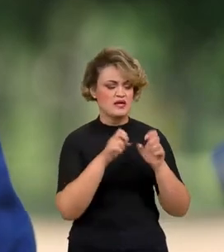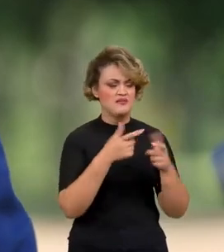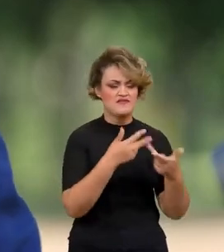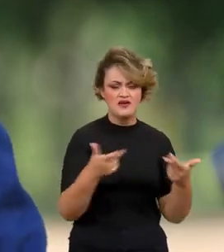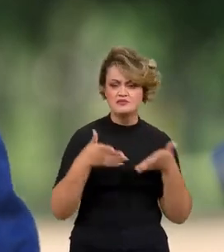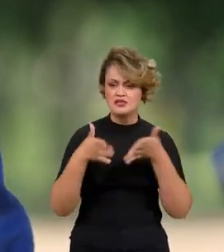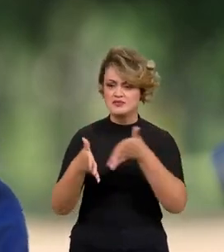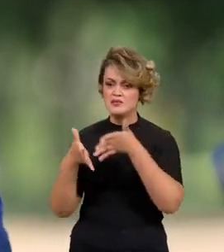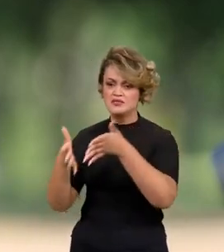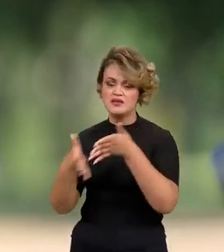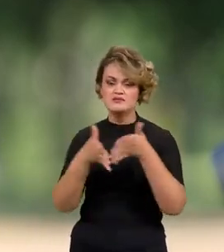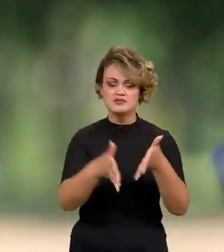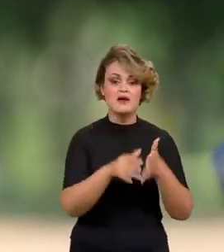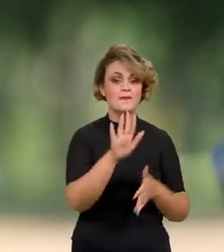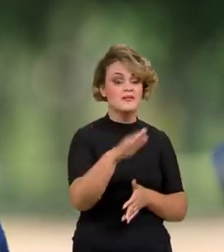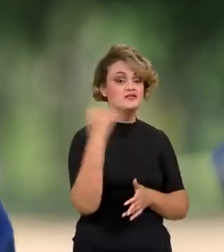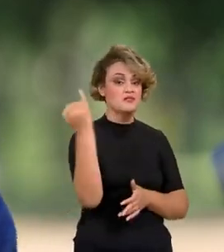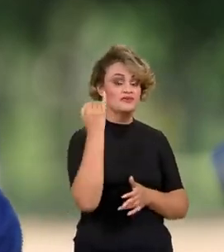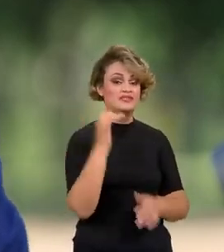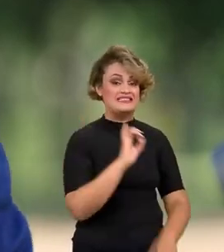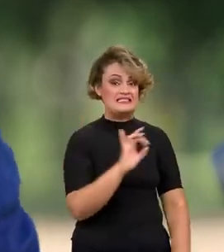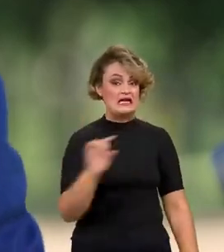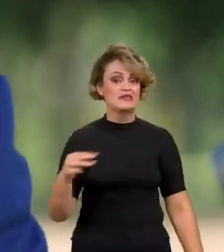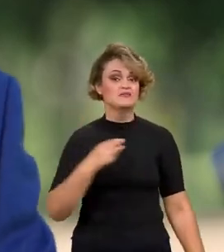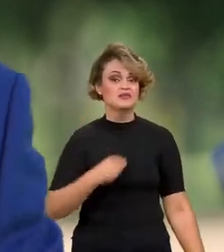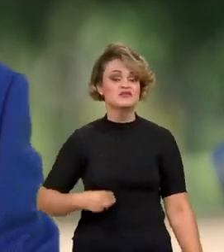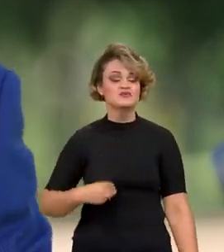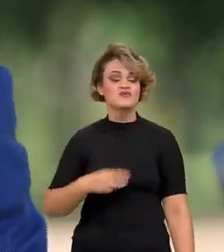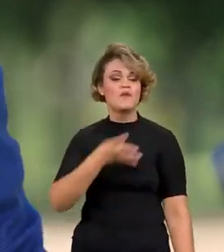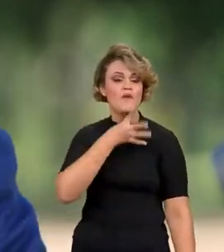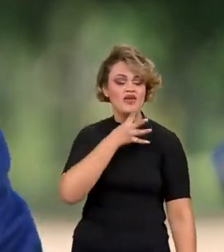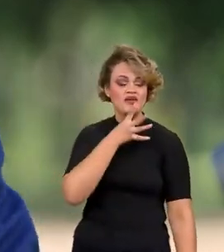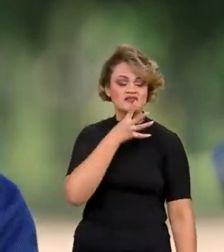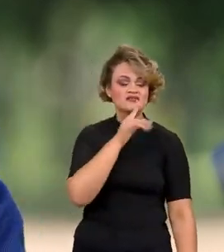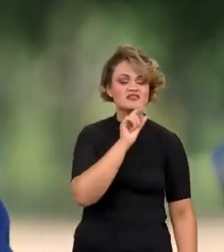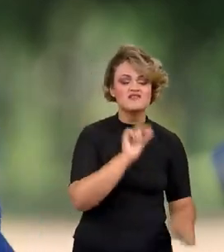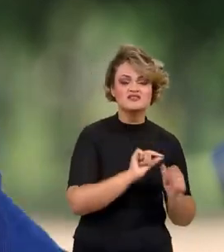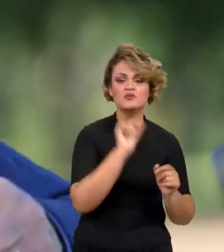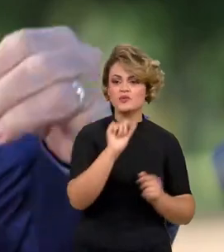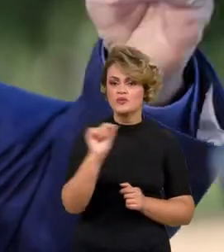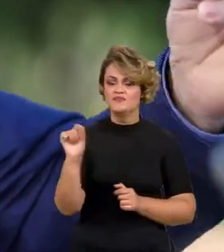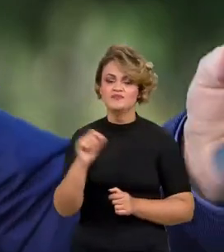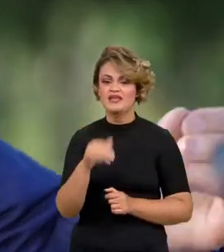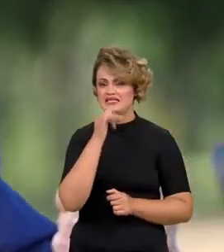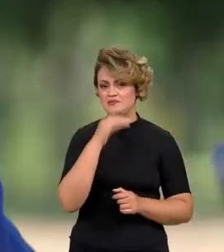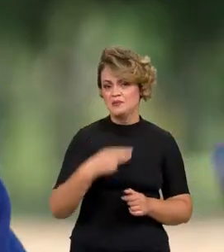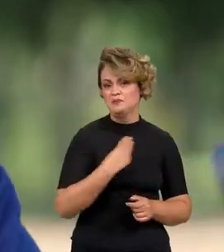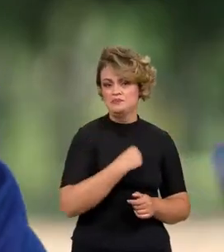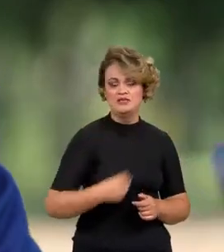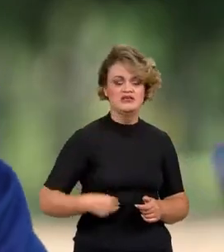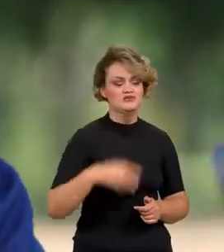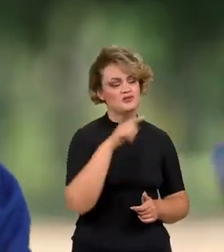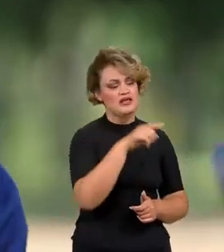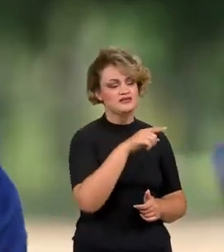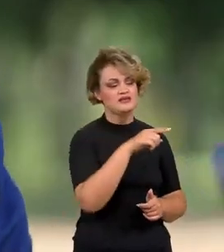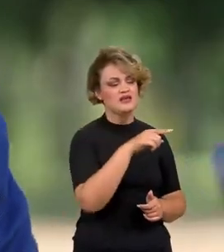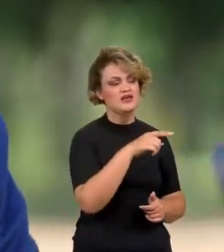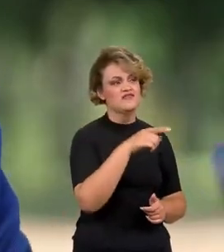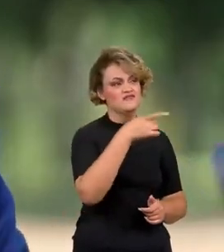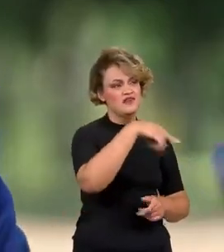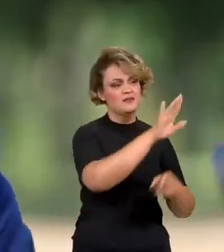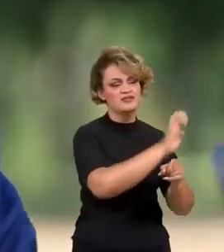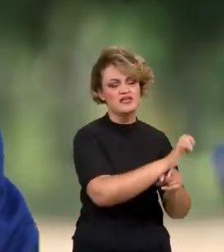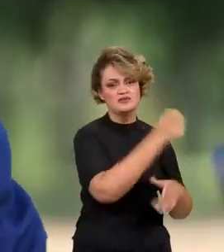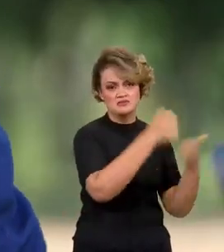que cada Ministro sabe quanto tá fazendo porque quando o ministro da comunicação vou dar uma declaração no estado qualquer ele está